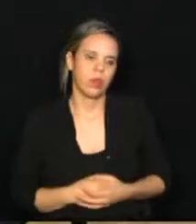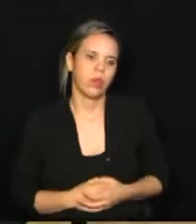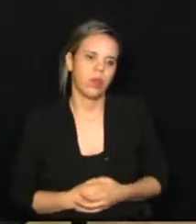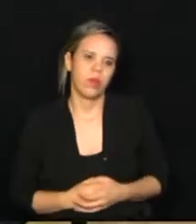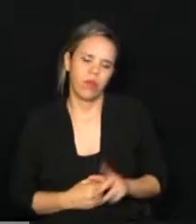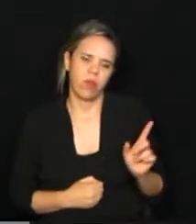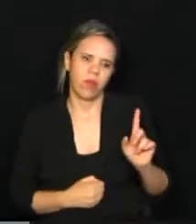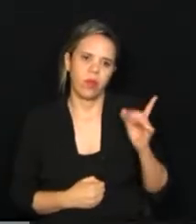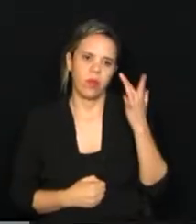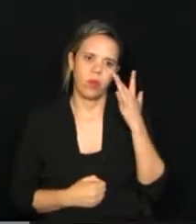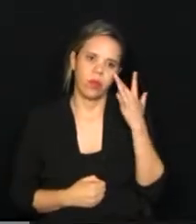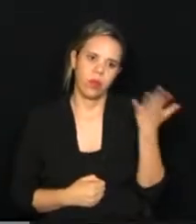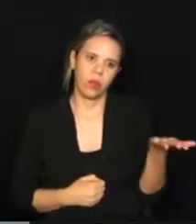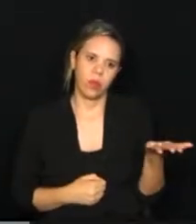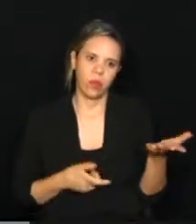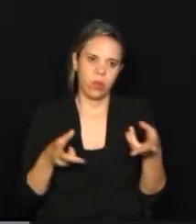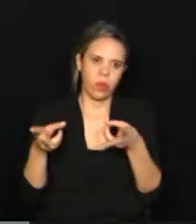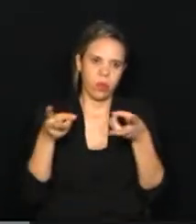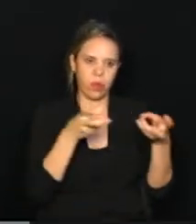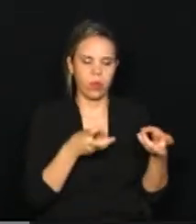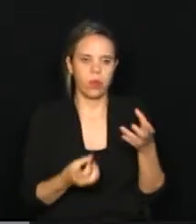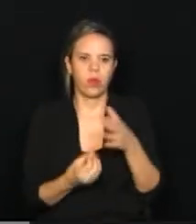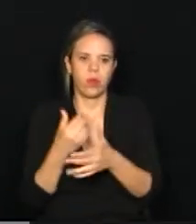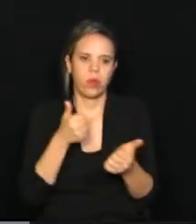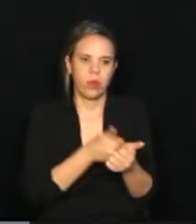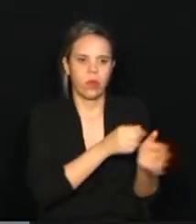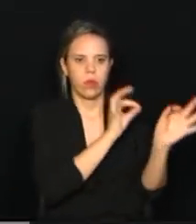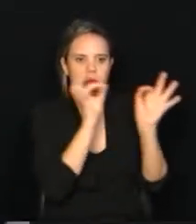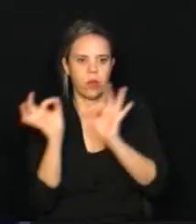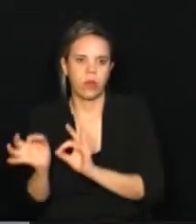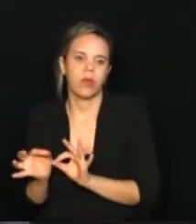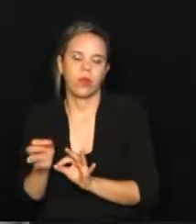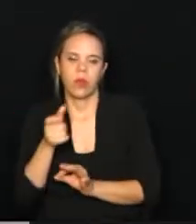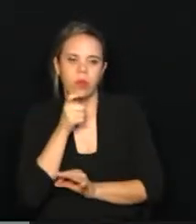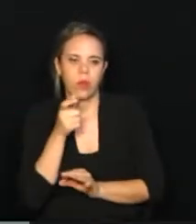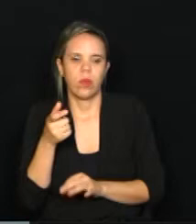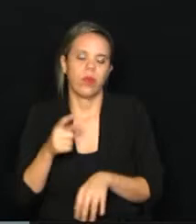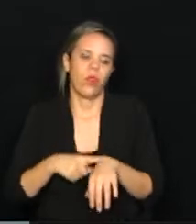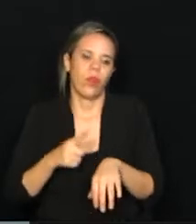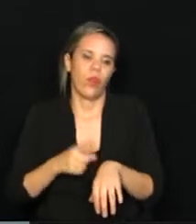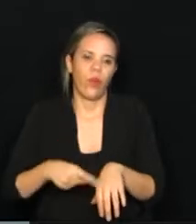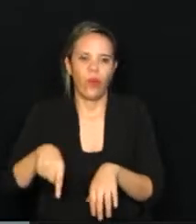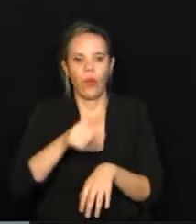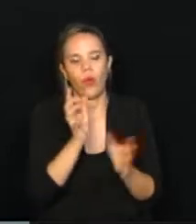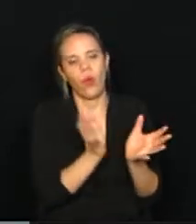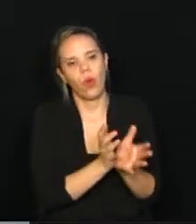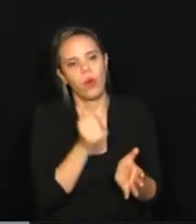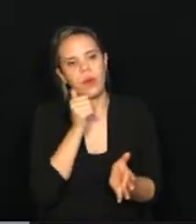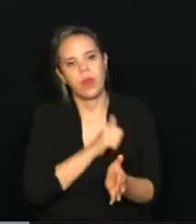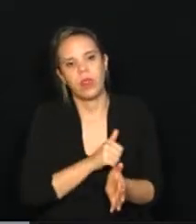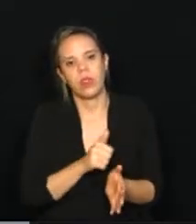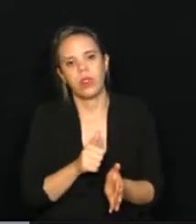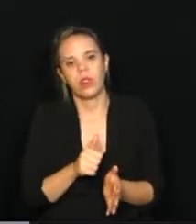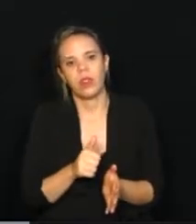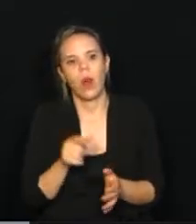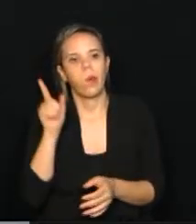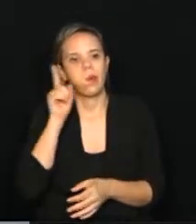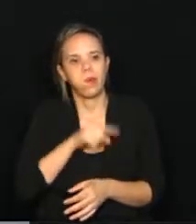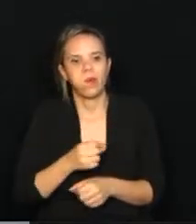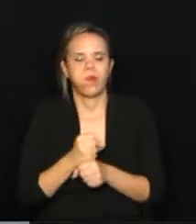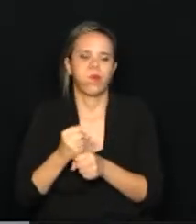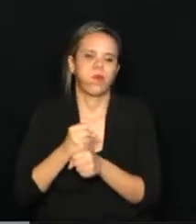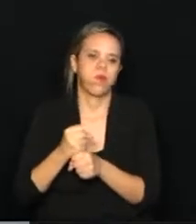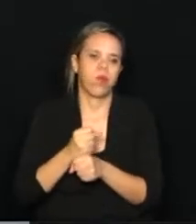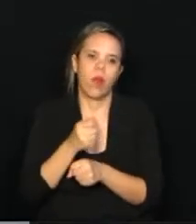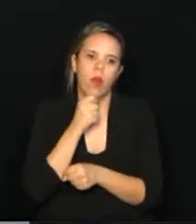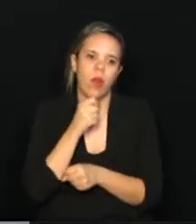Não, pelo que eu vejo, eles acompanham muito, né? Porque agora que eu fui na seleção, tinha menina que joga nos Estados Unidos há anos, que nem